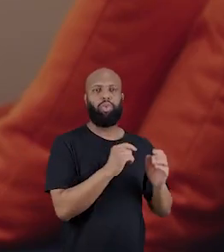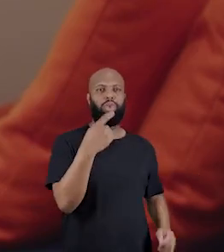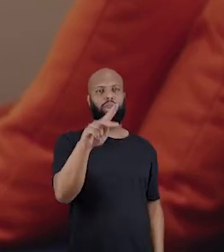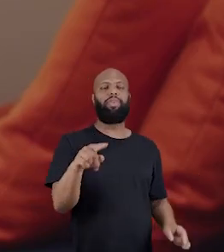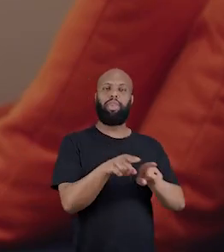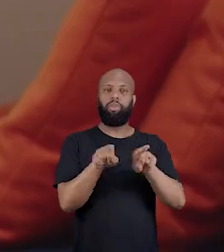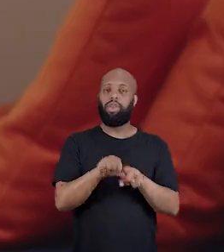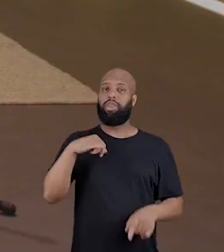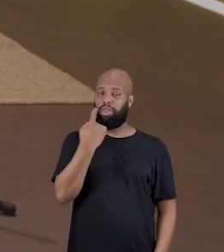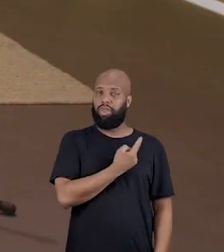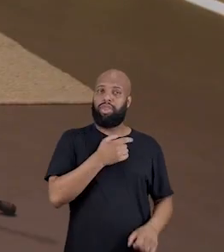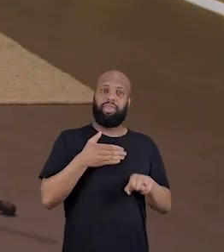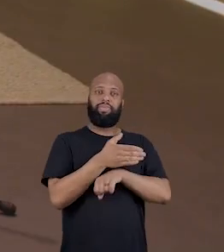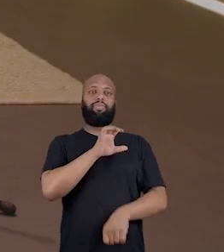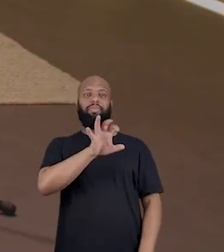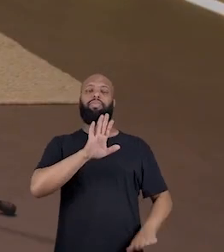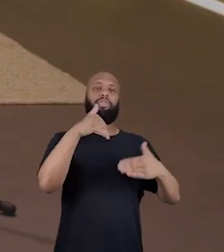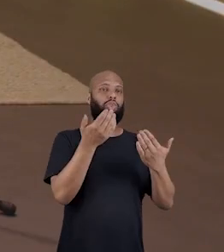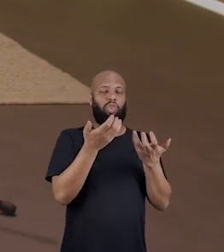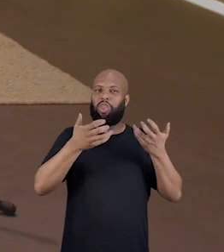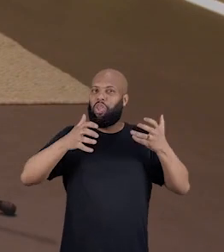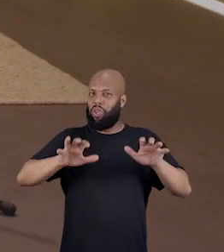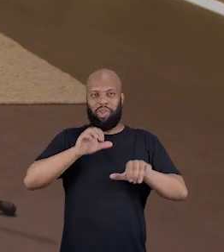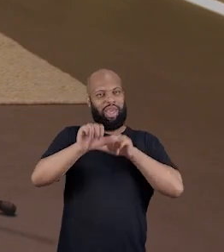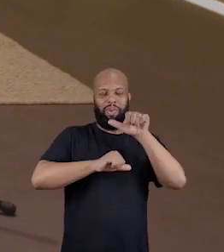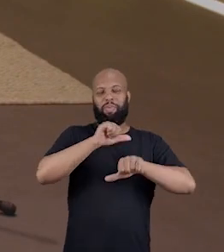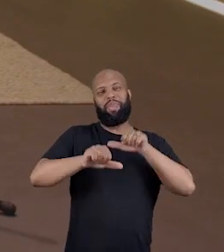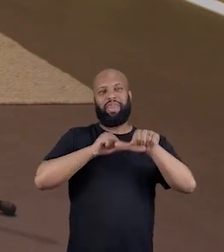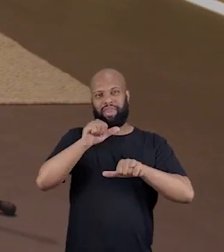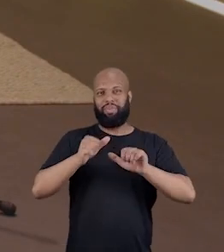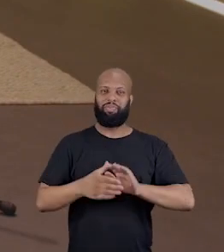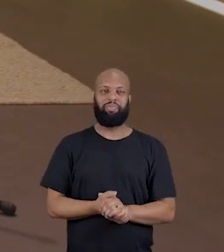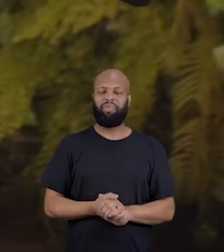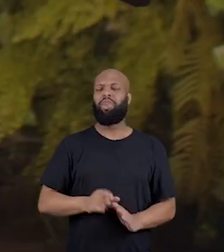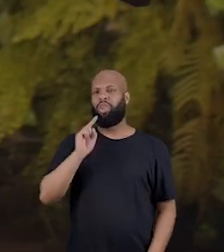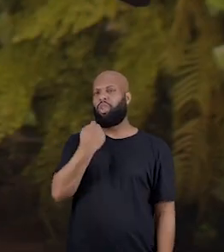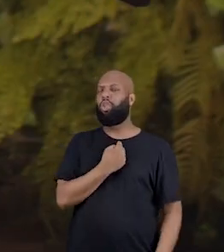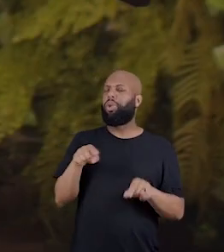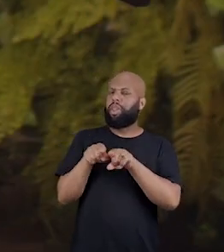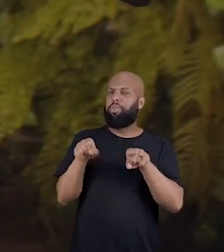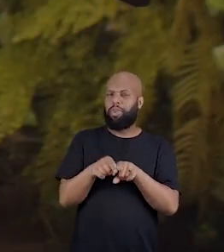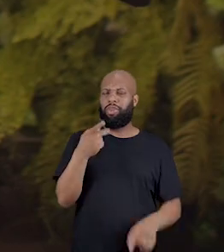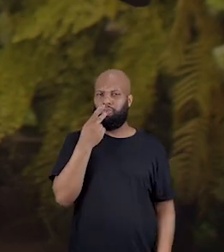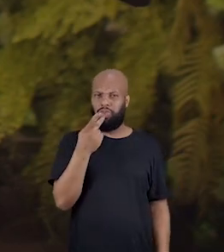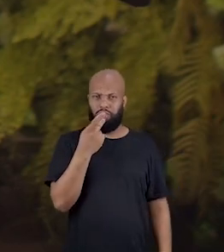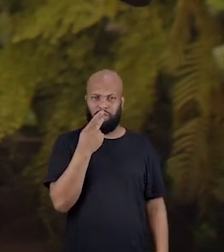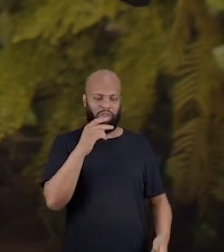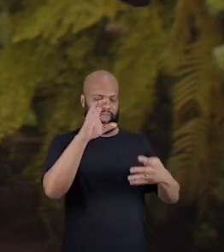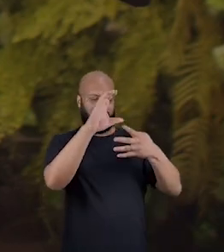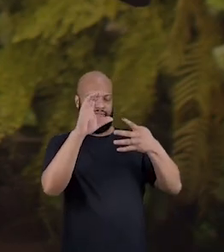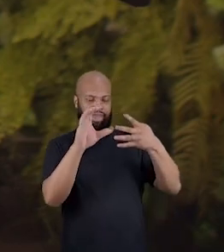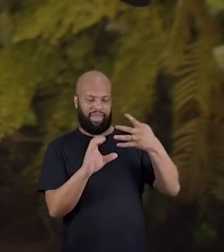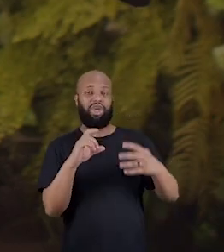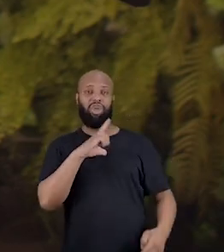fazendo. Então, uma vez que a gente entra nessa avenida, a gente não quer sair mais. Verdade. Nai, a gente falou